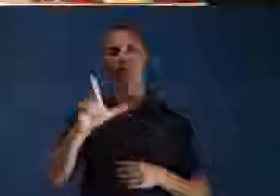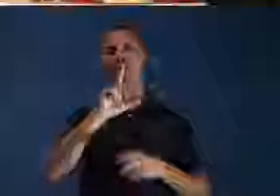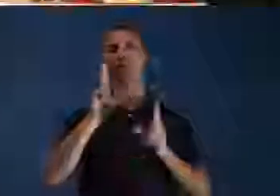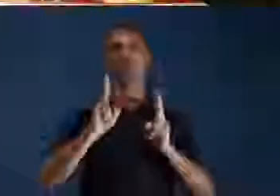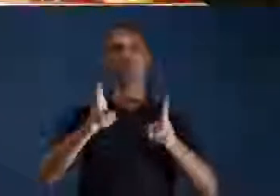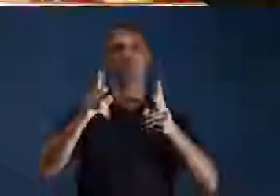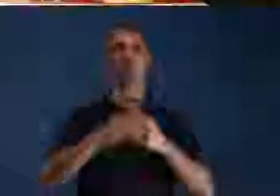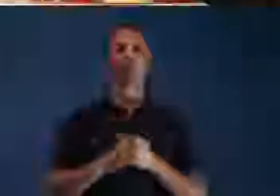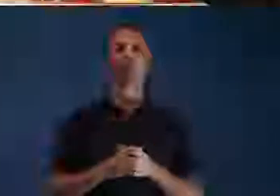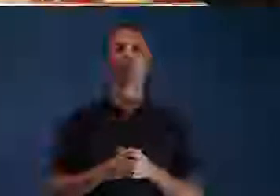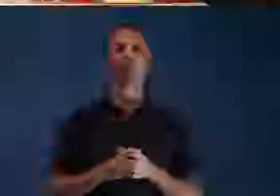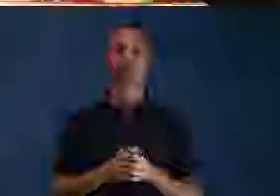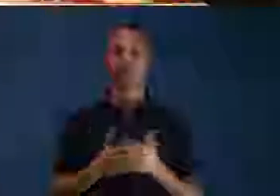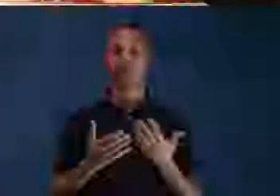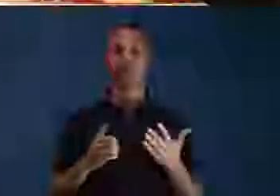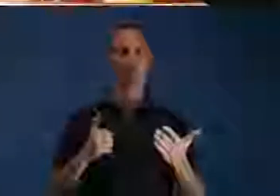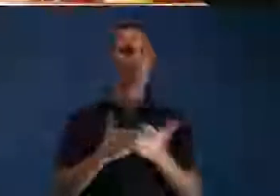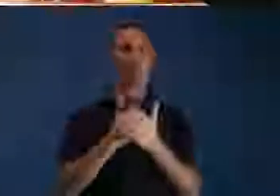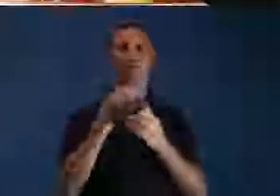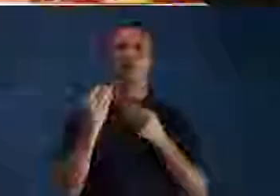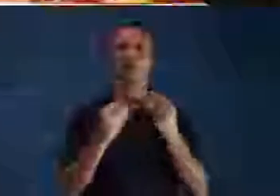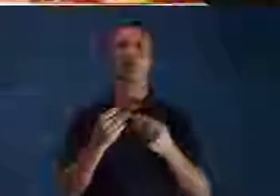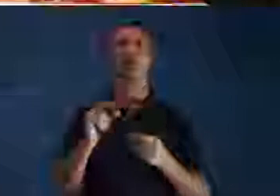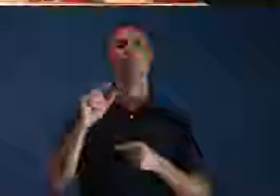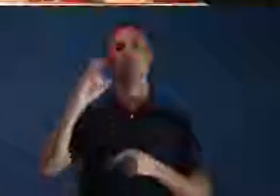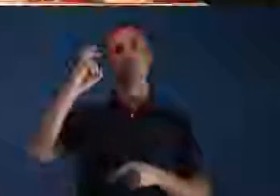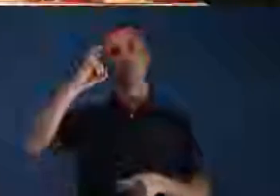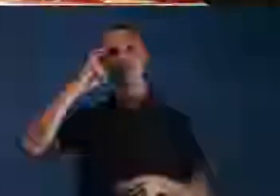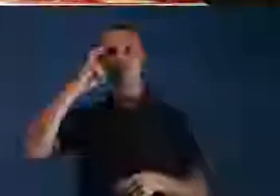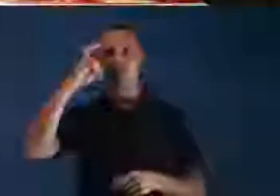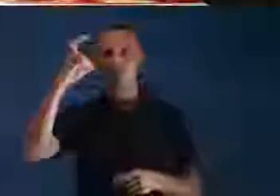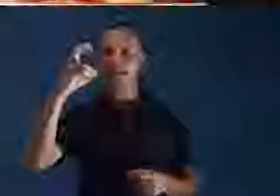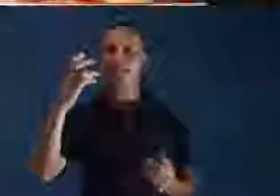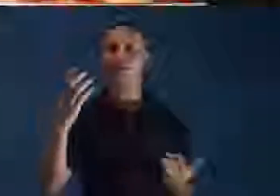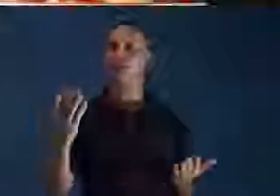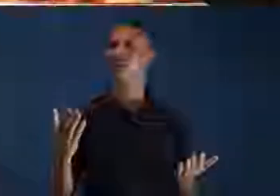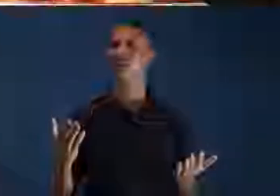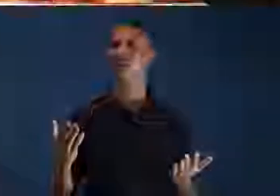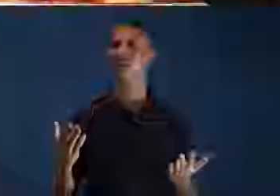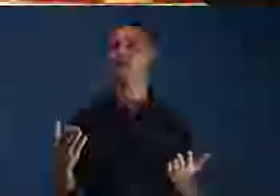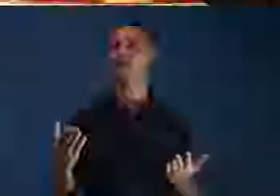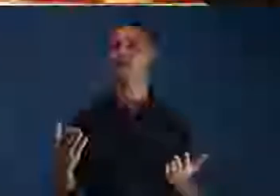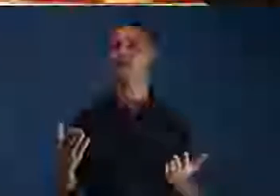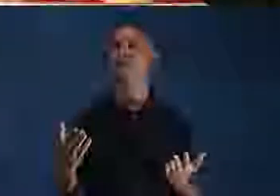nossas armas são inteligência, né?